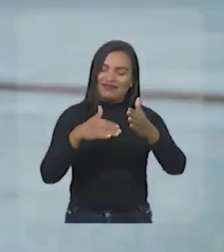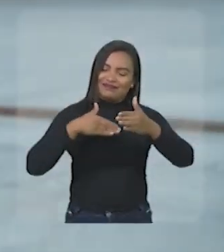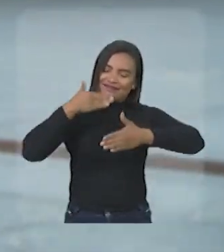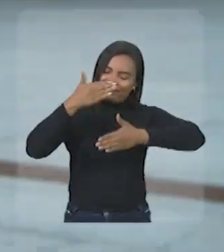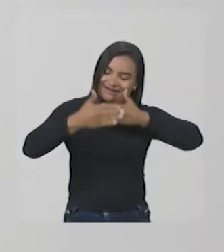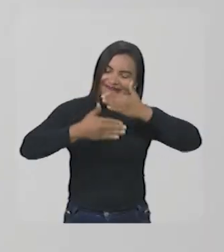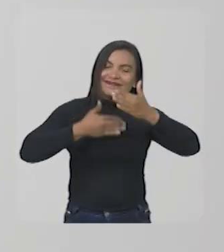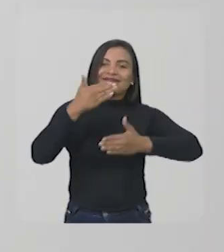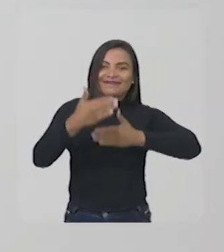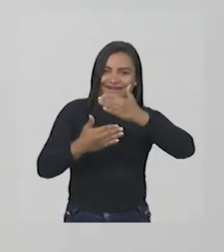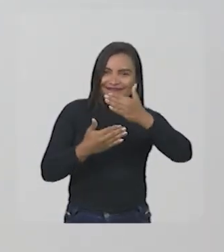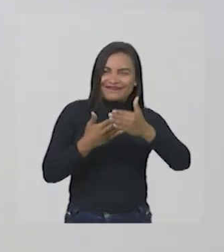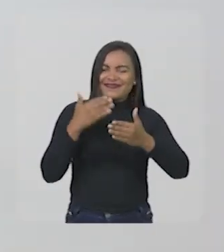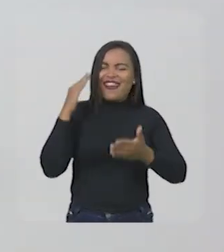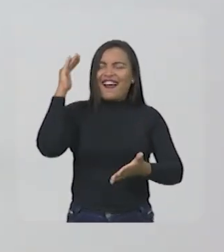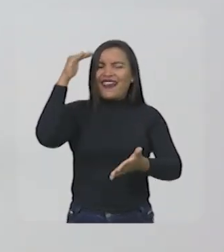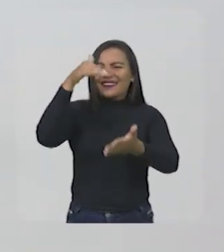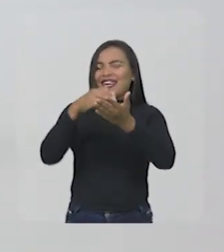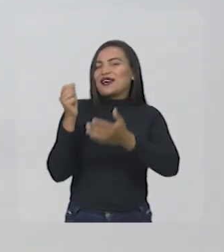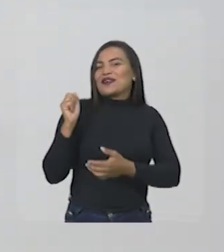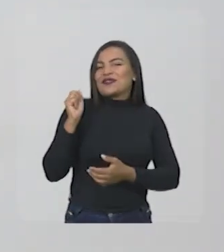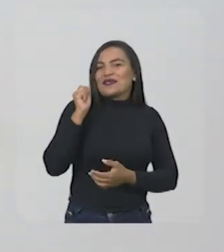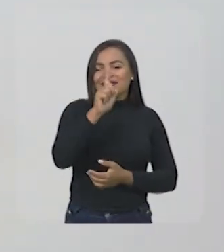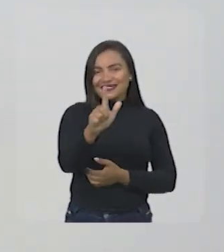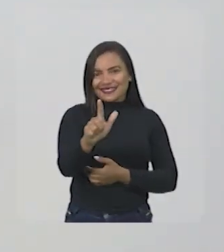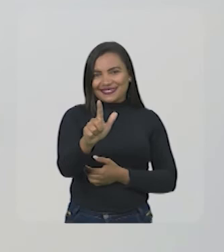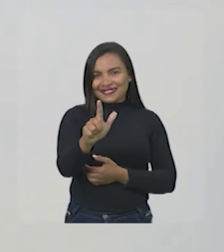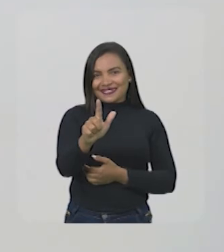o topo da escada.